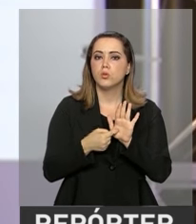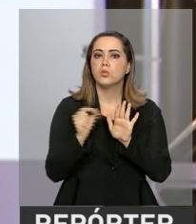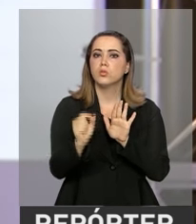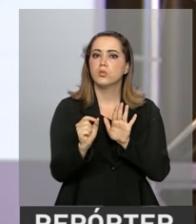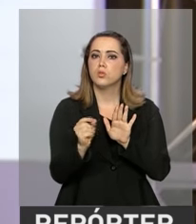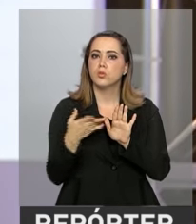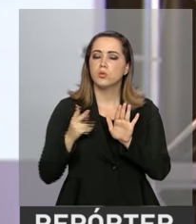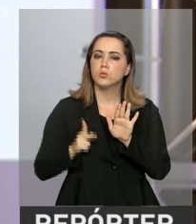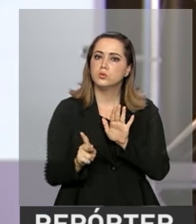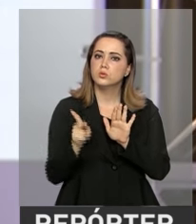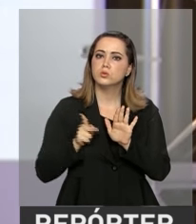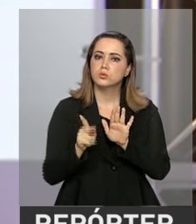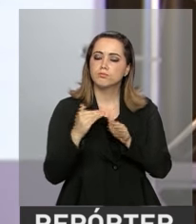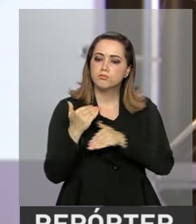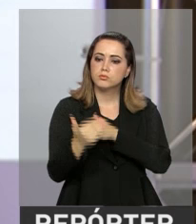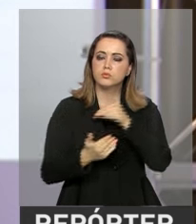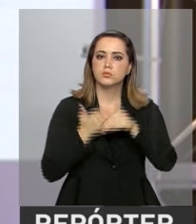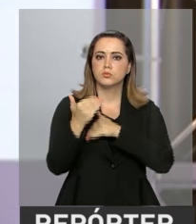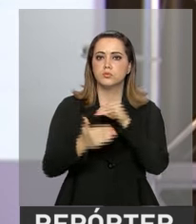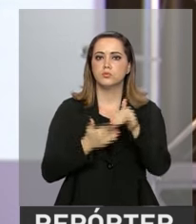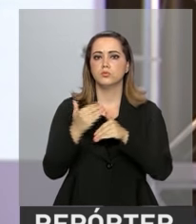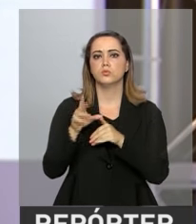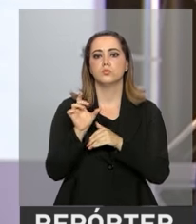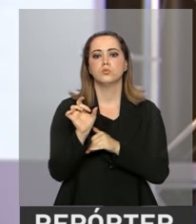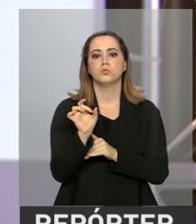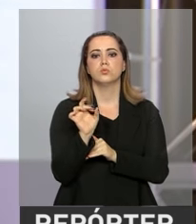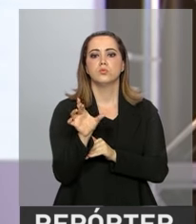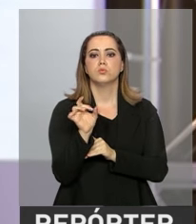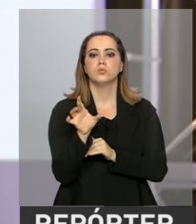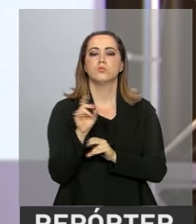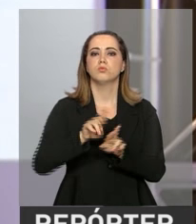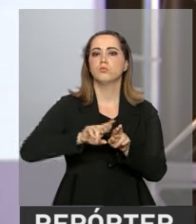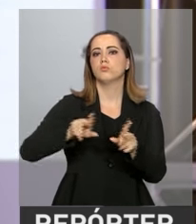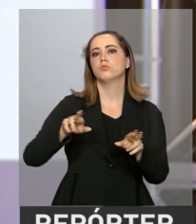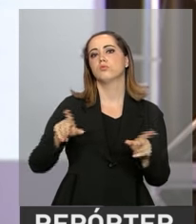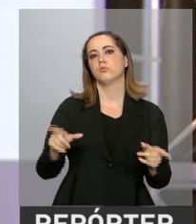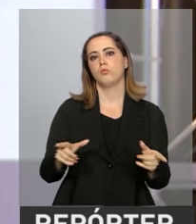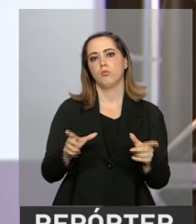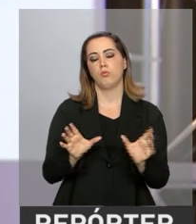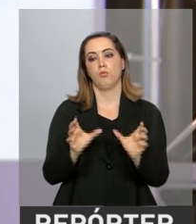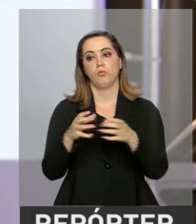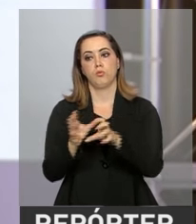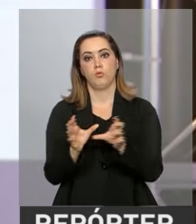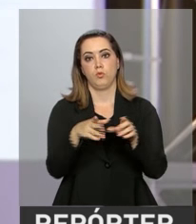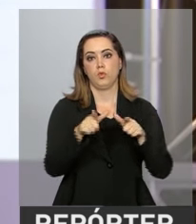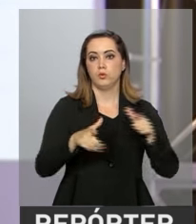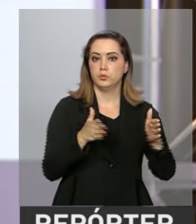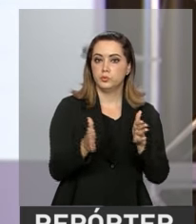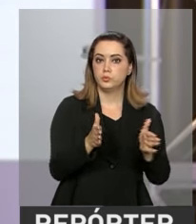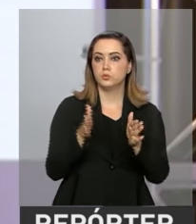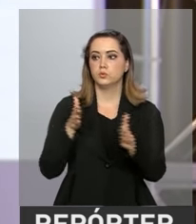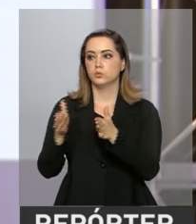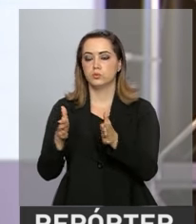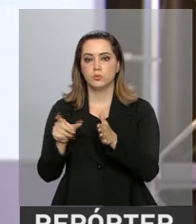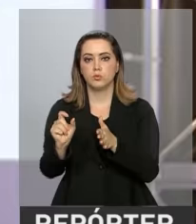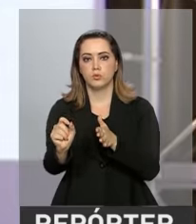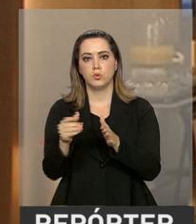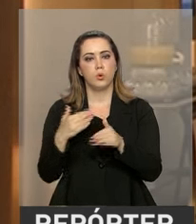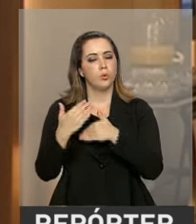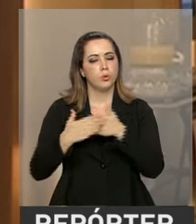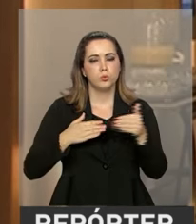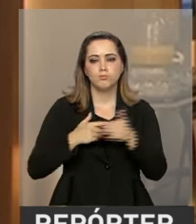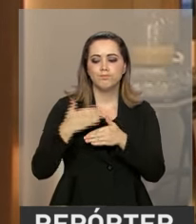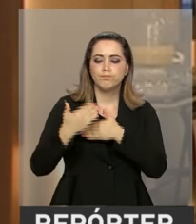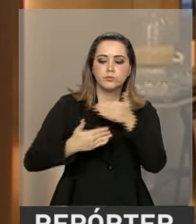características à frente só sobre diferentes cenários. qualquer cenário que venha pela